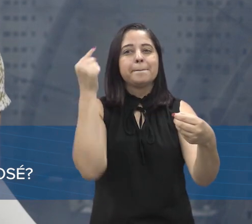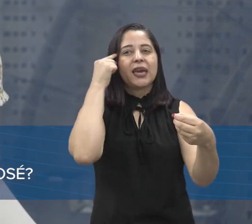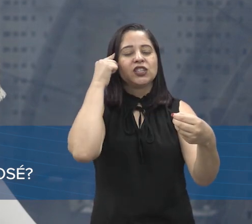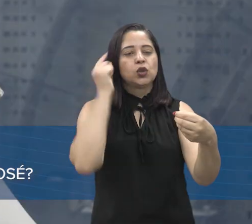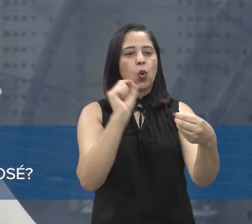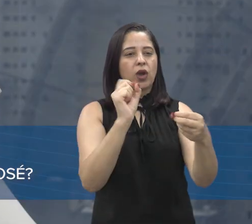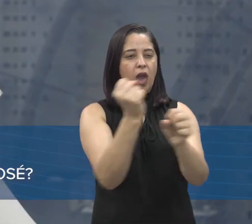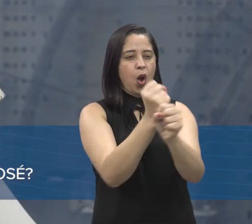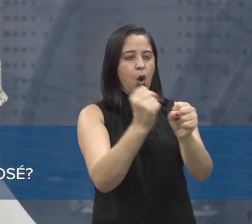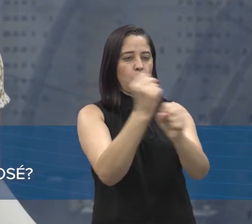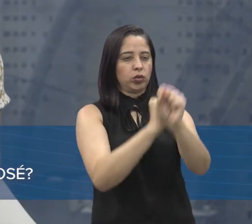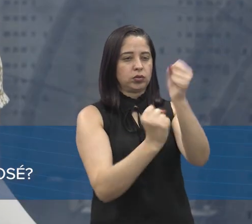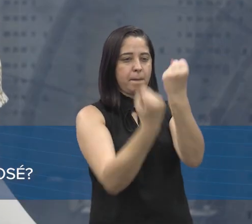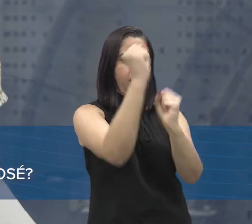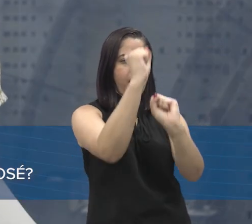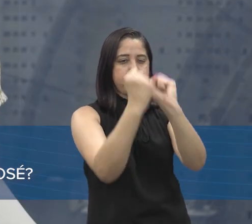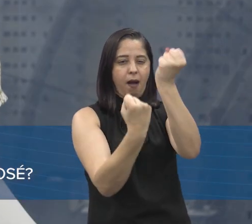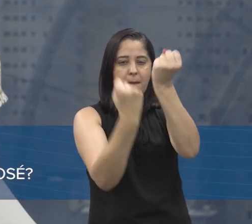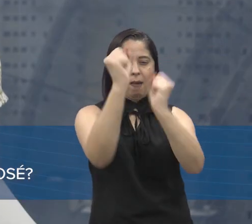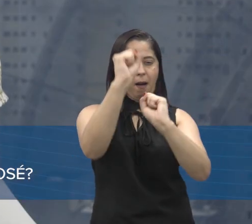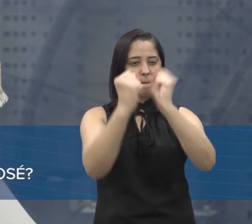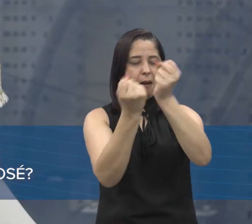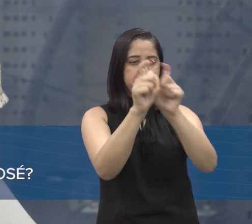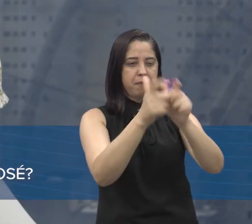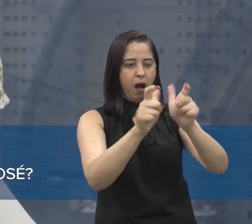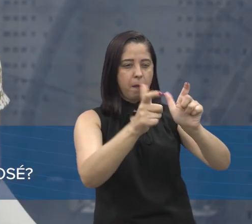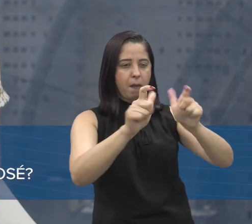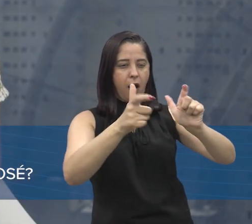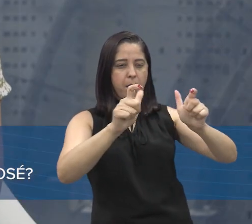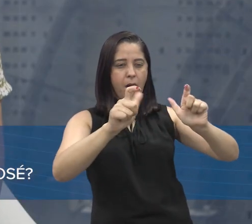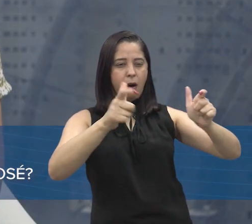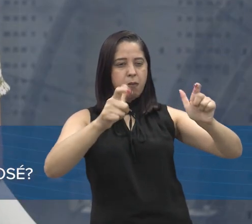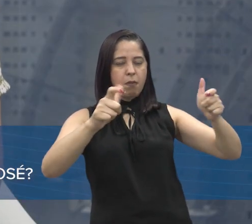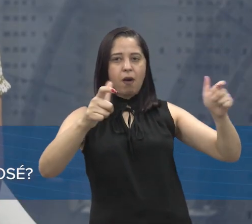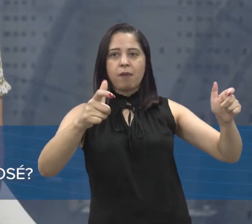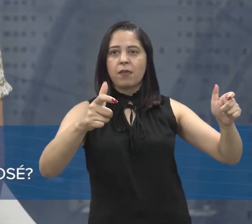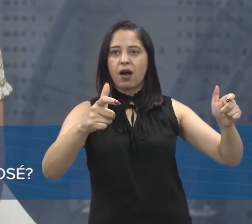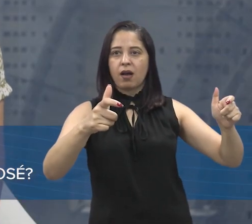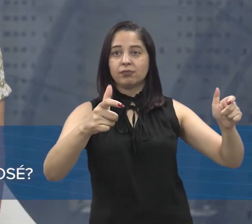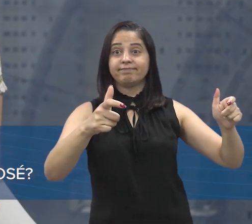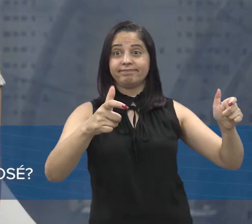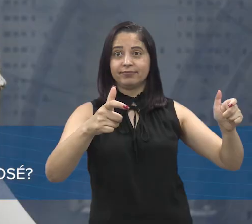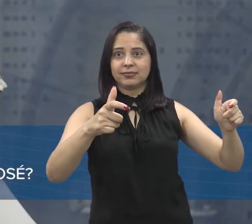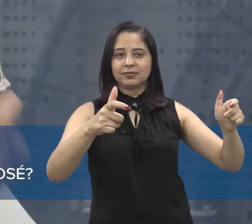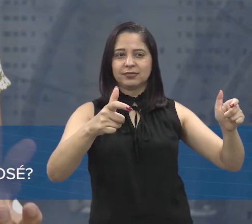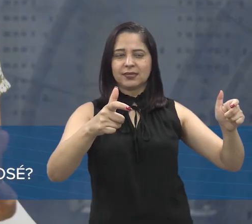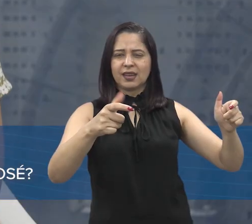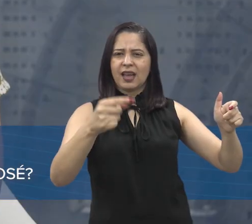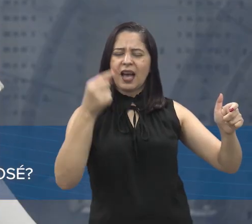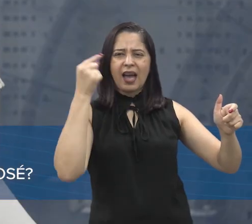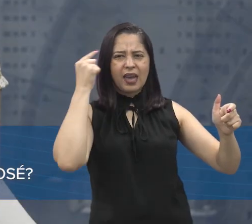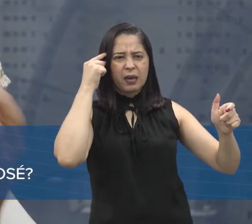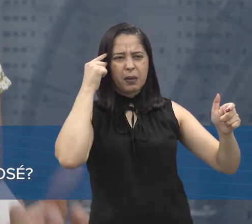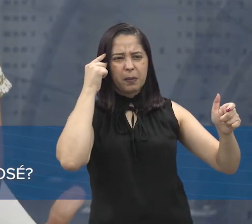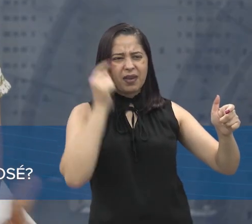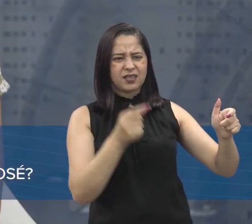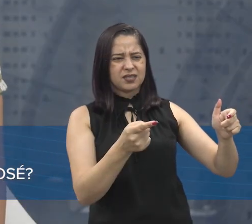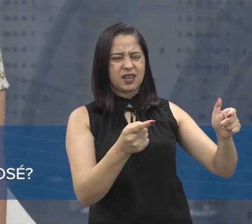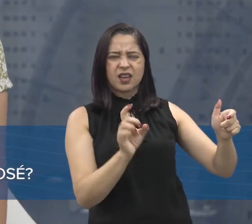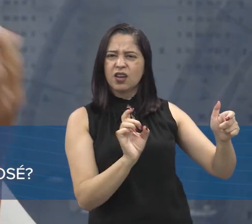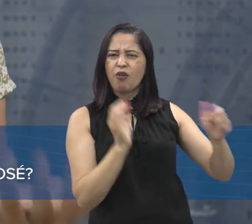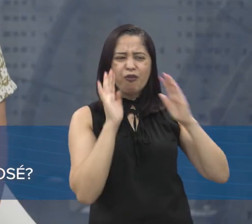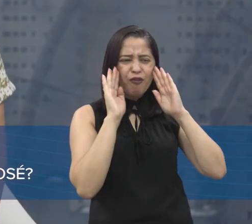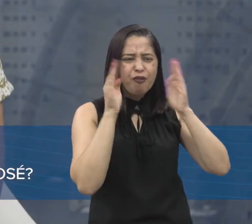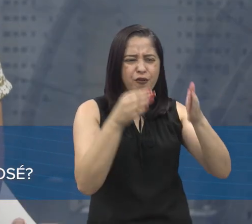rural. Então muitas cidades tiveram esse modelo de vamos industrializar, urbanizar e